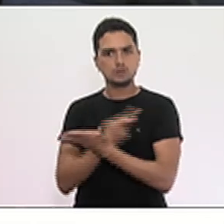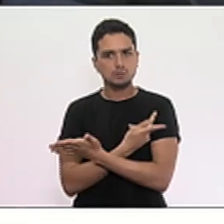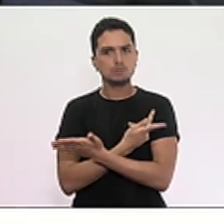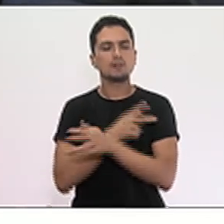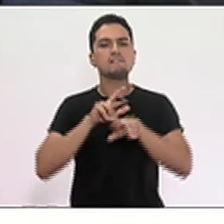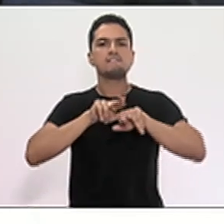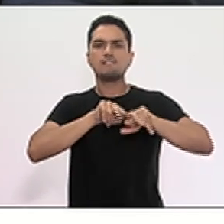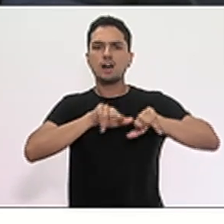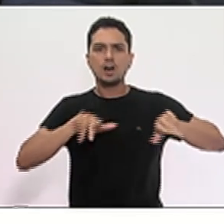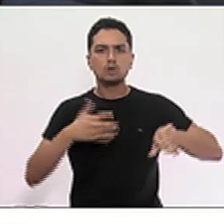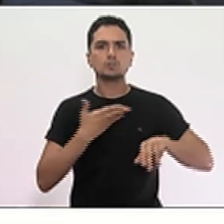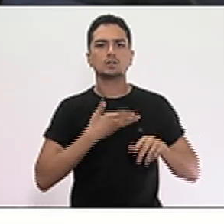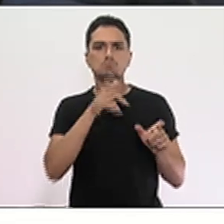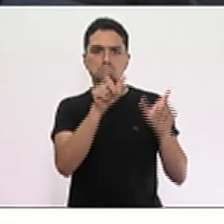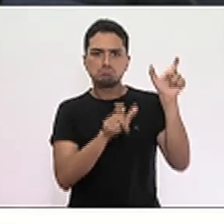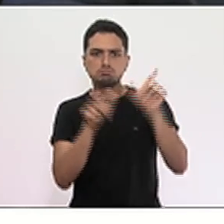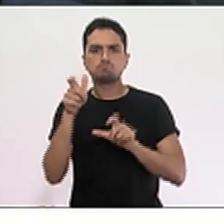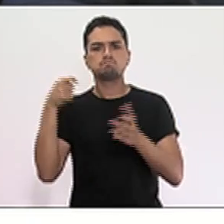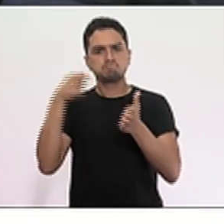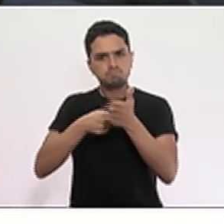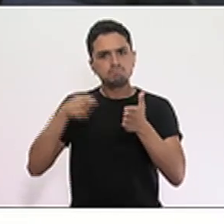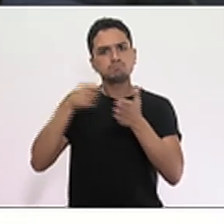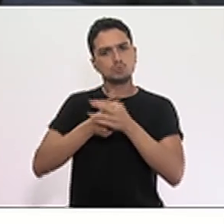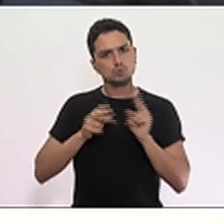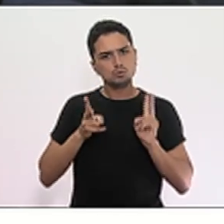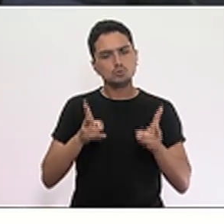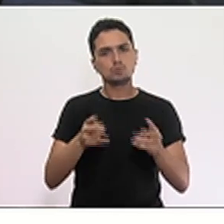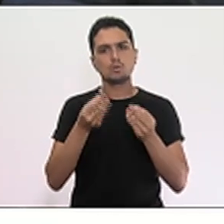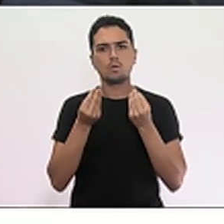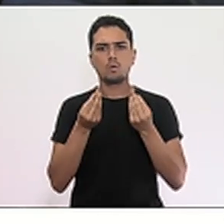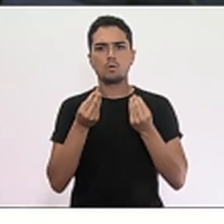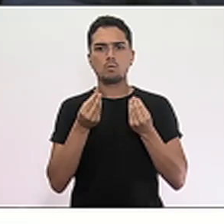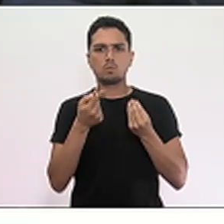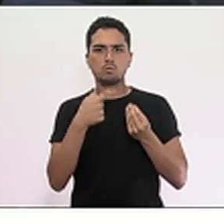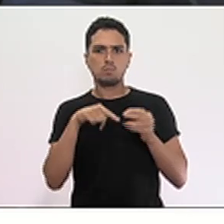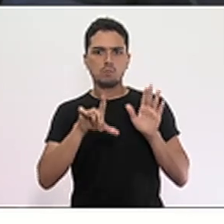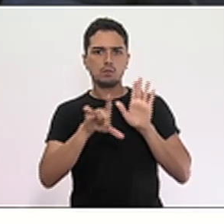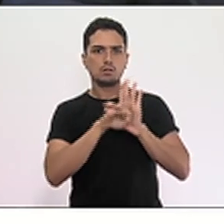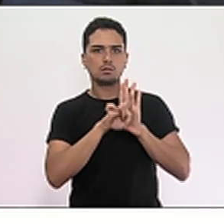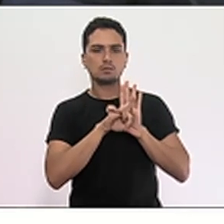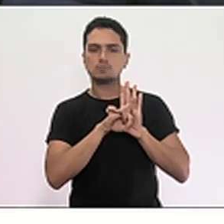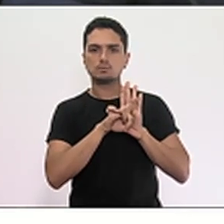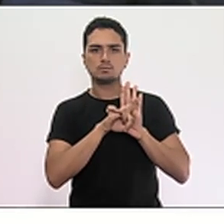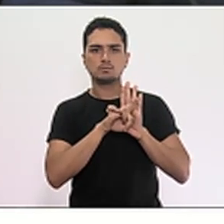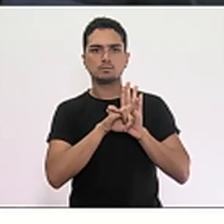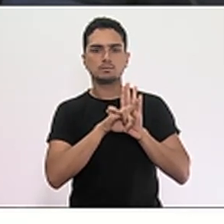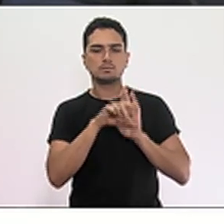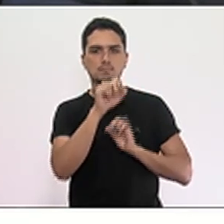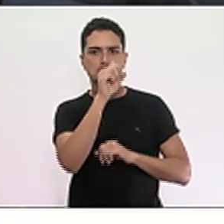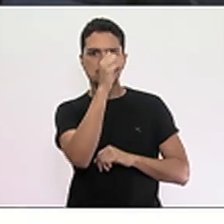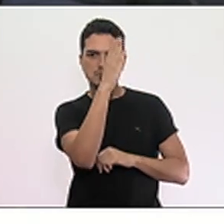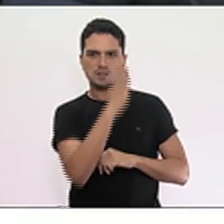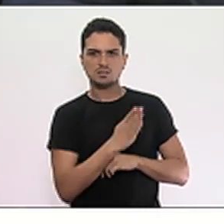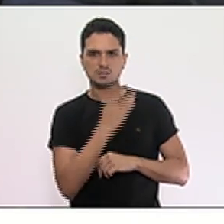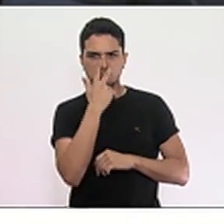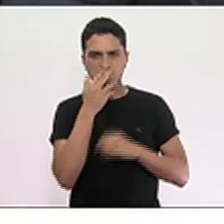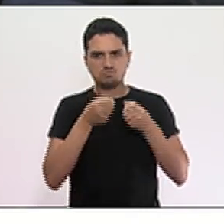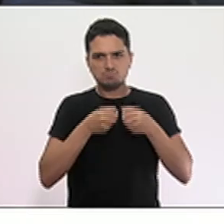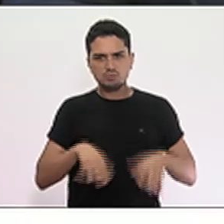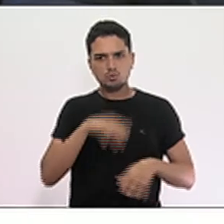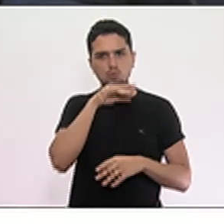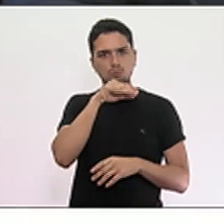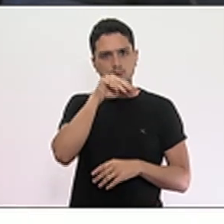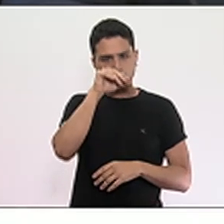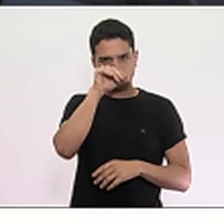lá. Uma afronta à Constituição brasileira. Estão querendo desmantelar o que tem na SEDAI. Primeiro pegou